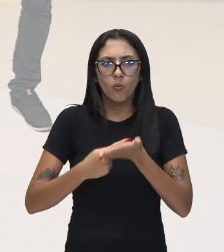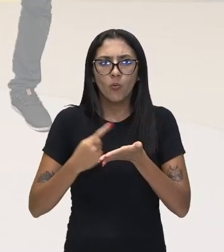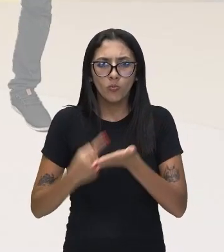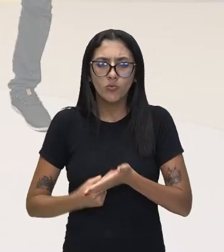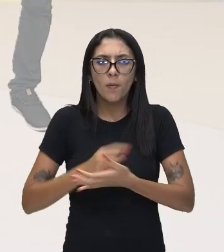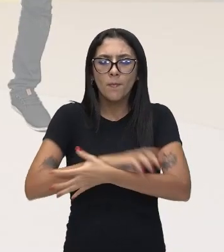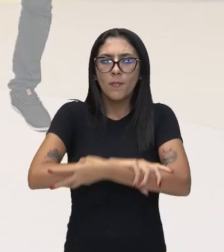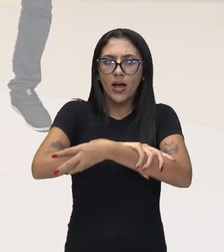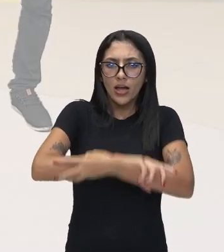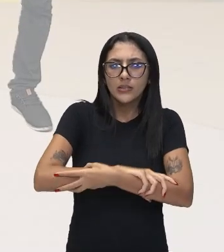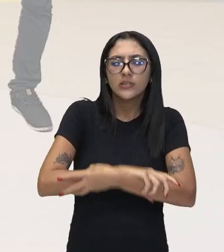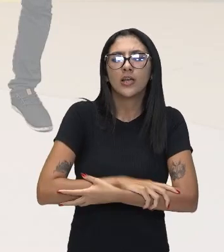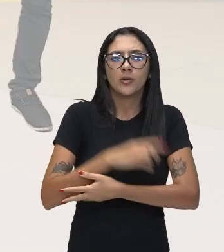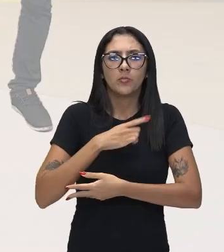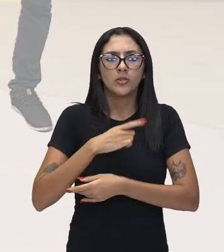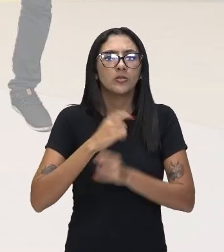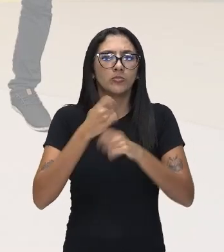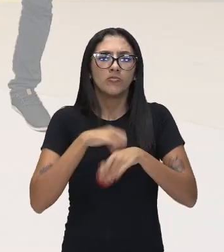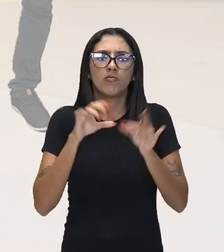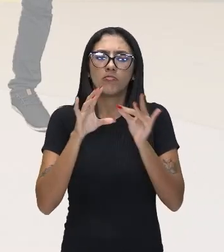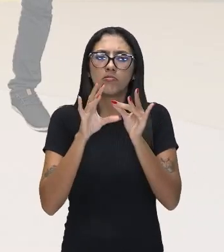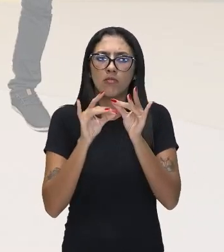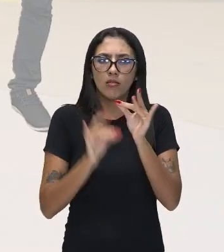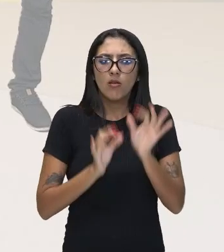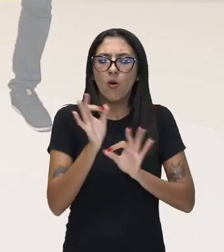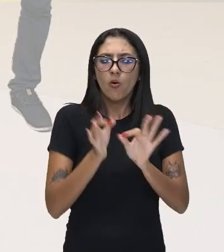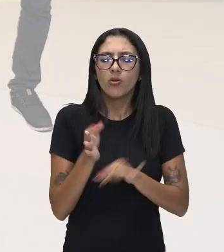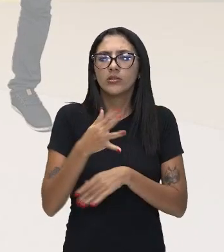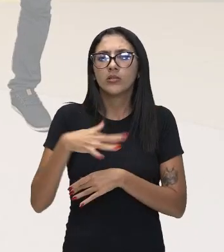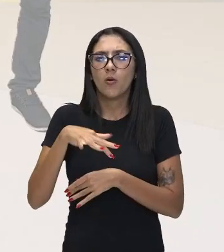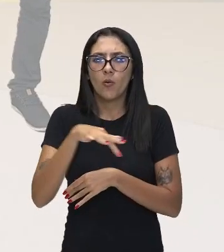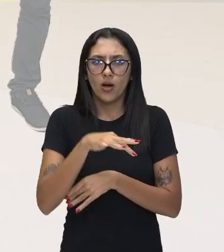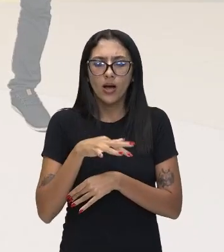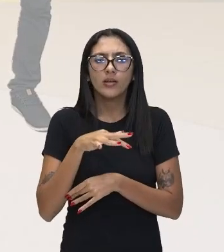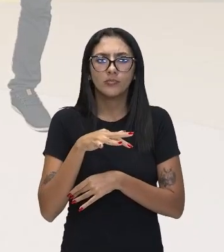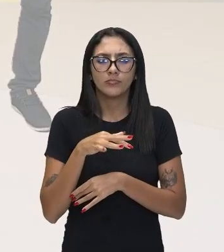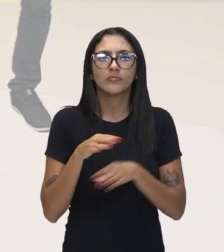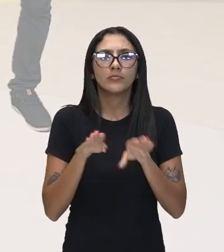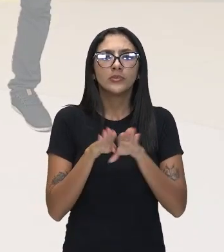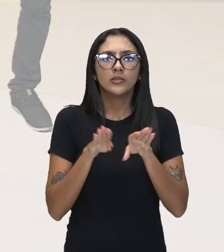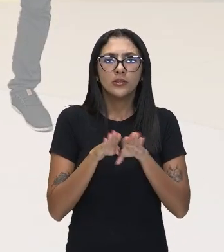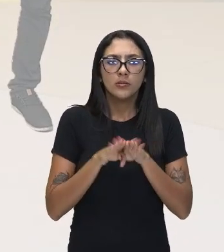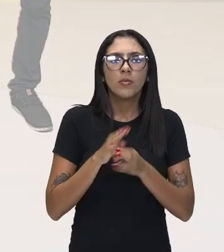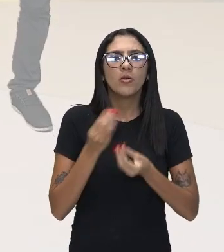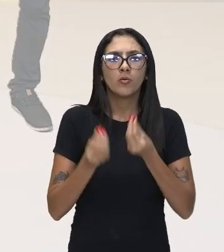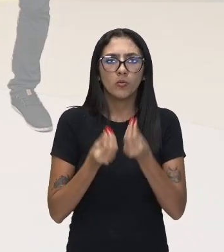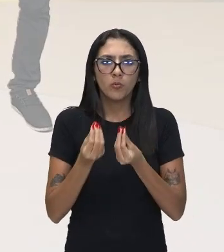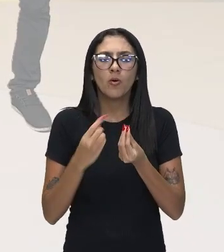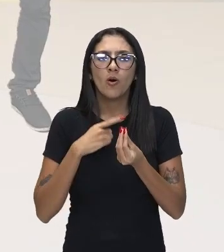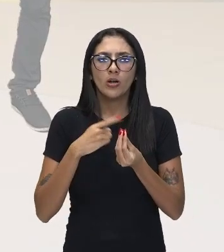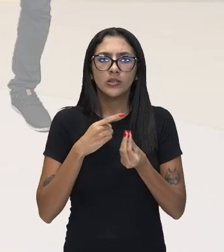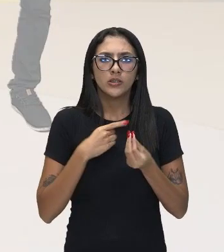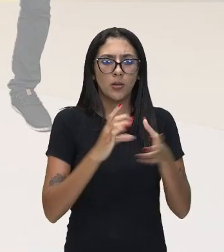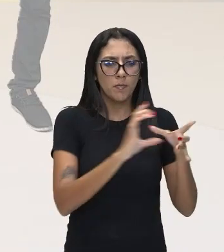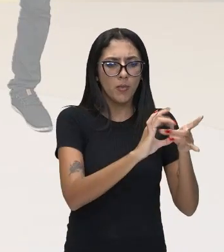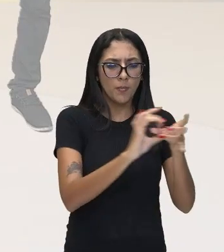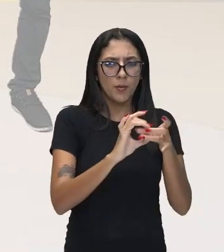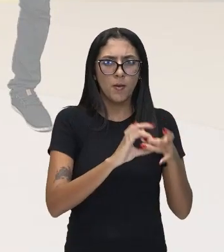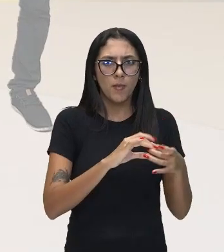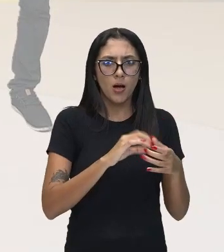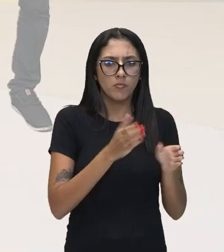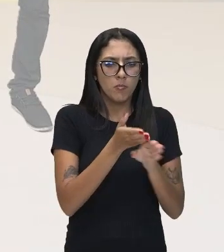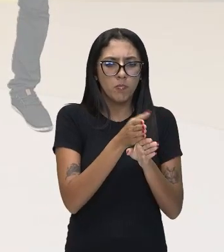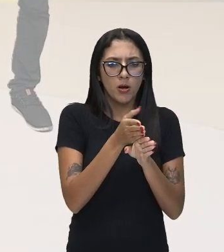para definir ali a região da Pan-Amazônia, que são abarcados ali, né, professor, por